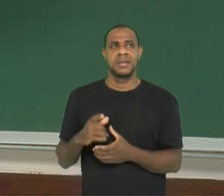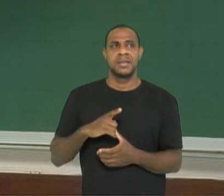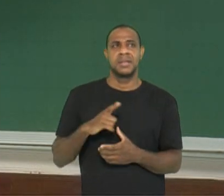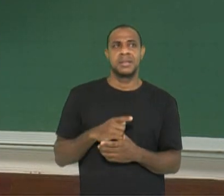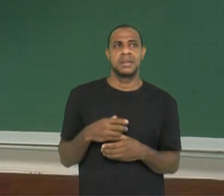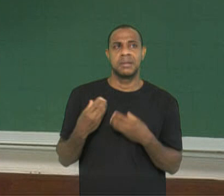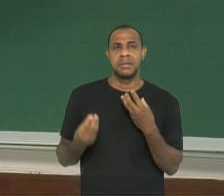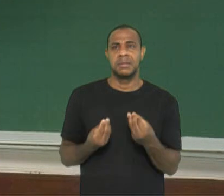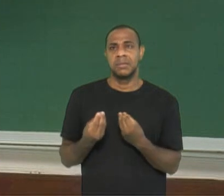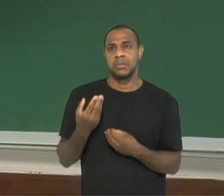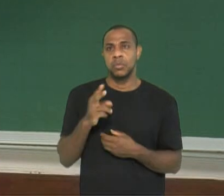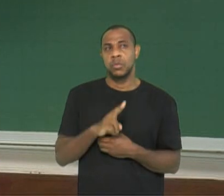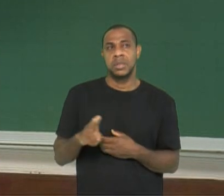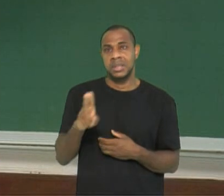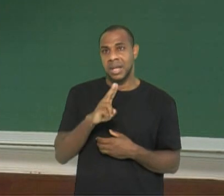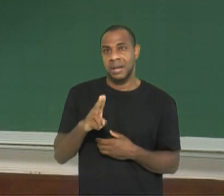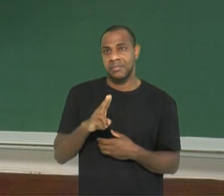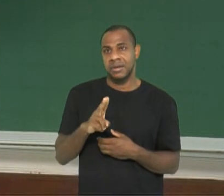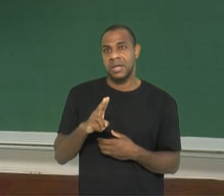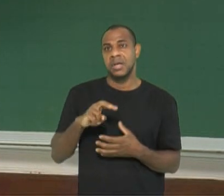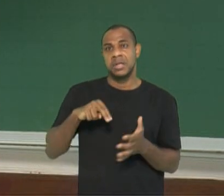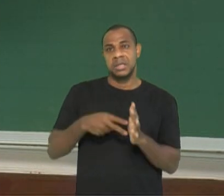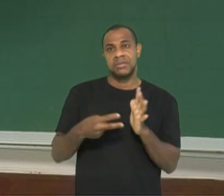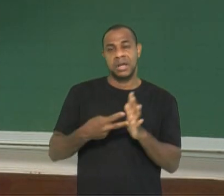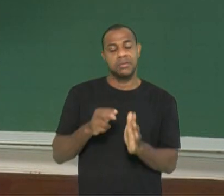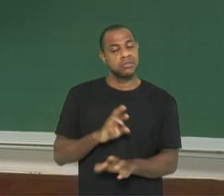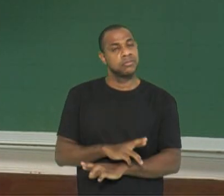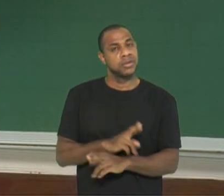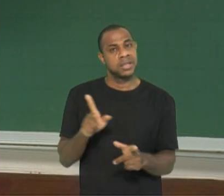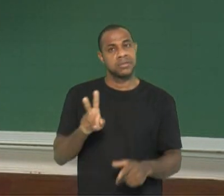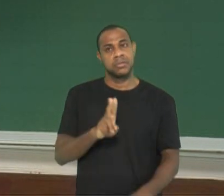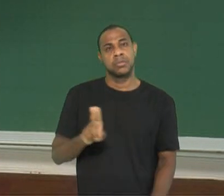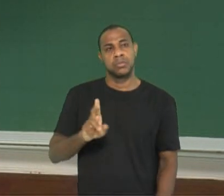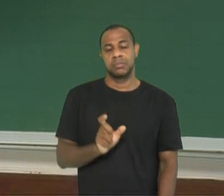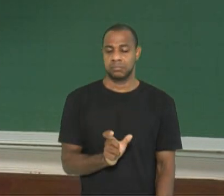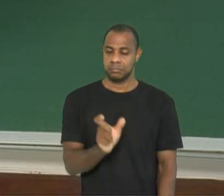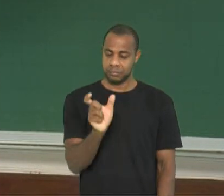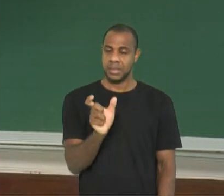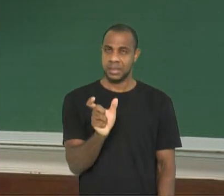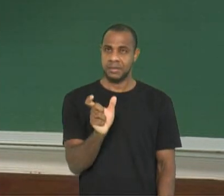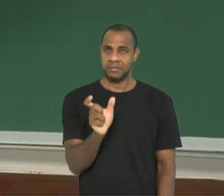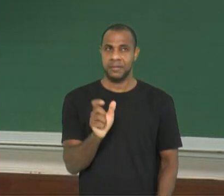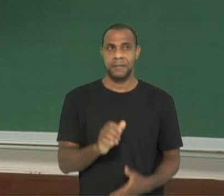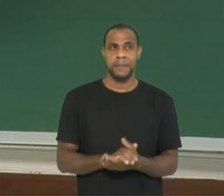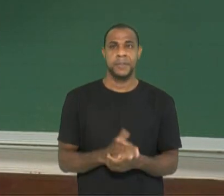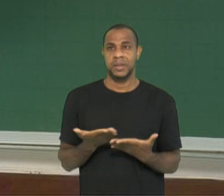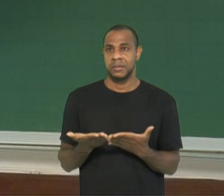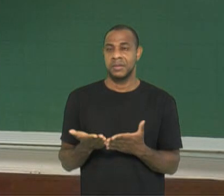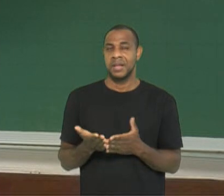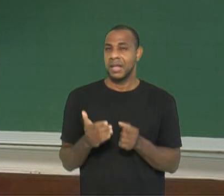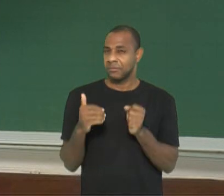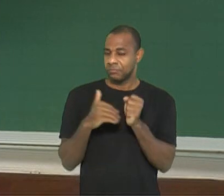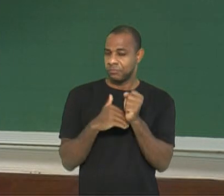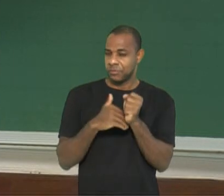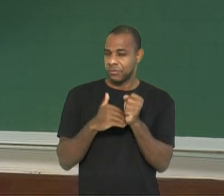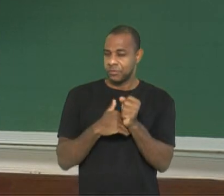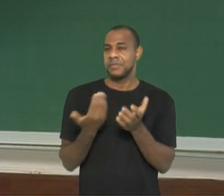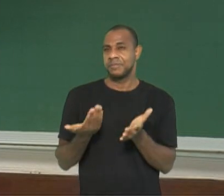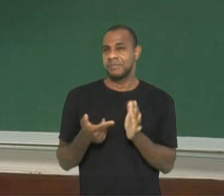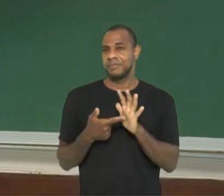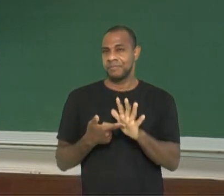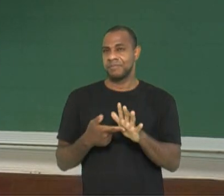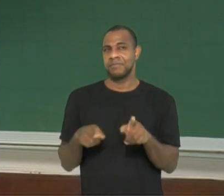pelica, mas usavam um outro sentido. Então, eles eram protestantes bem discretos, trazendo a mensagem quase